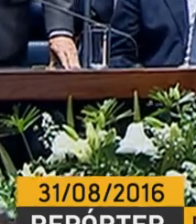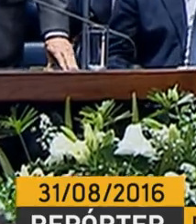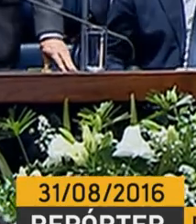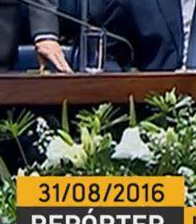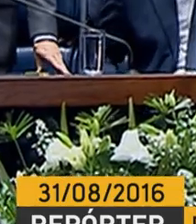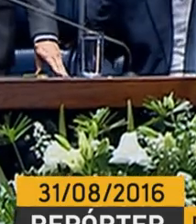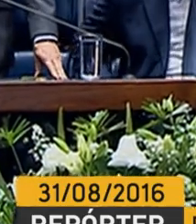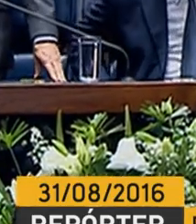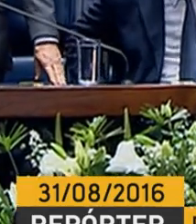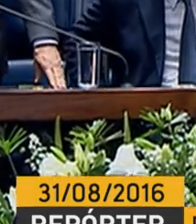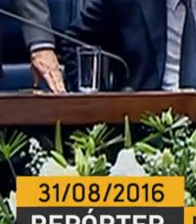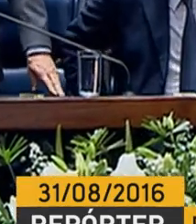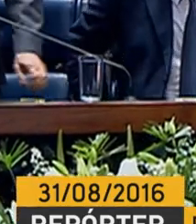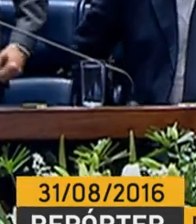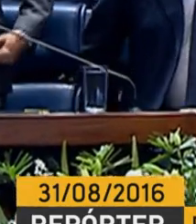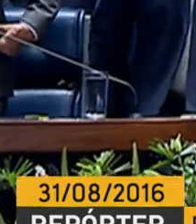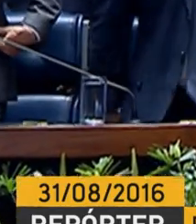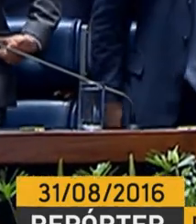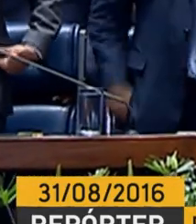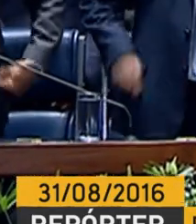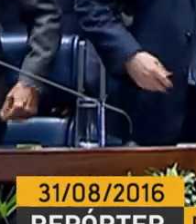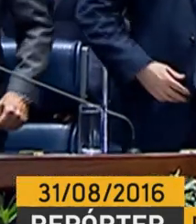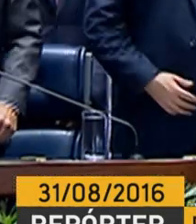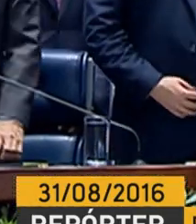compromisso constitucional.